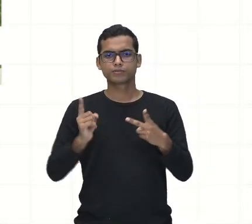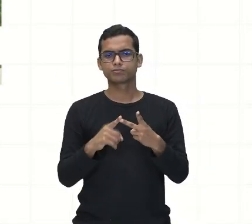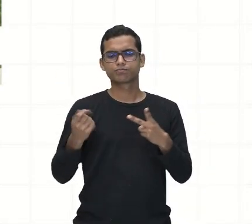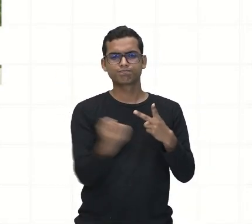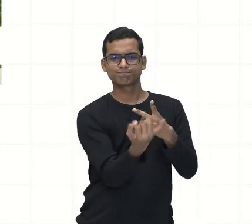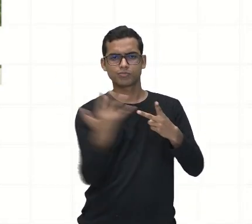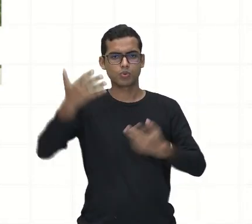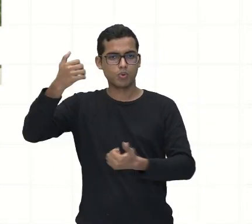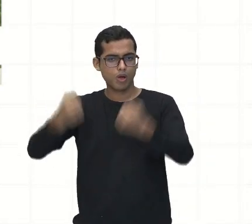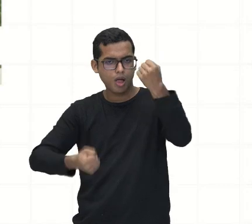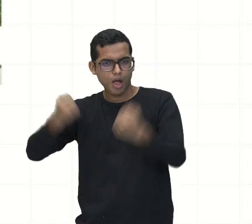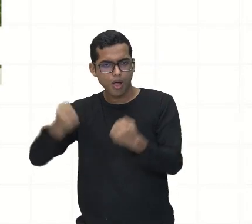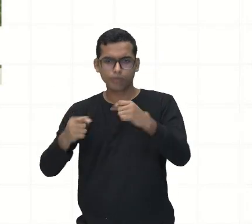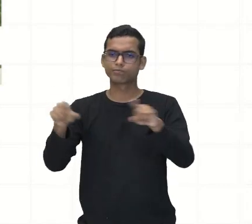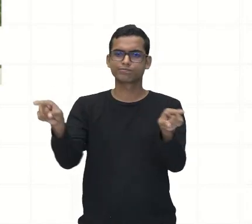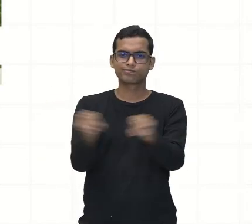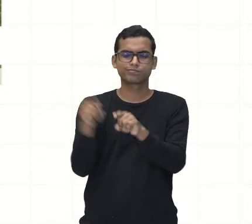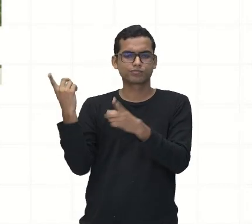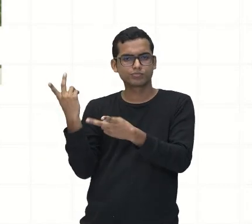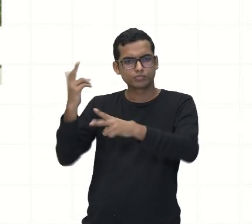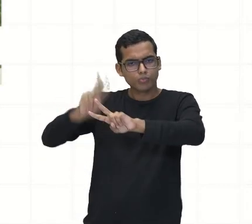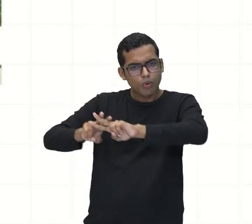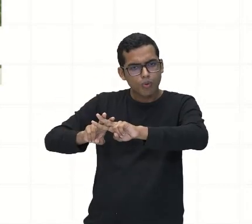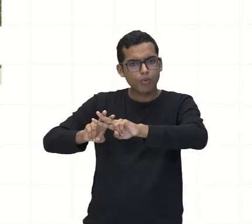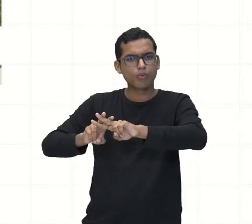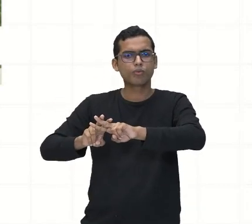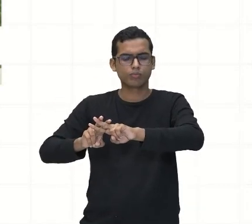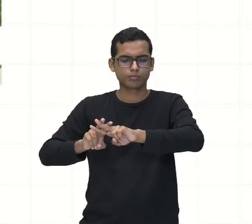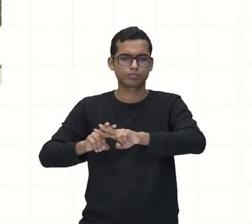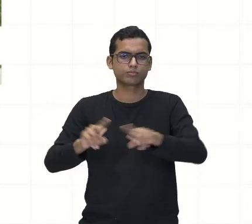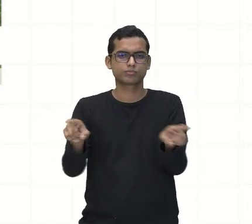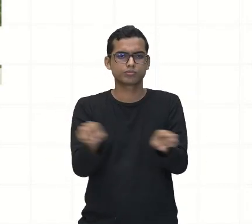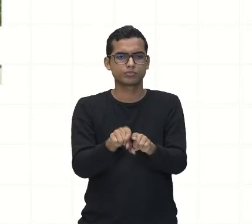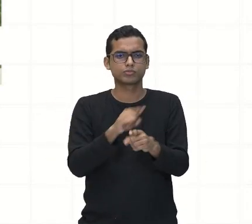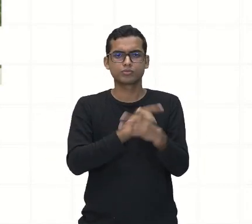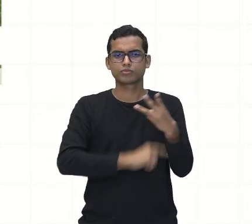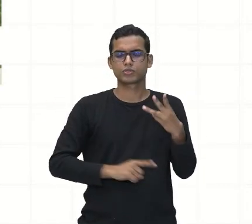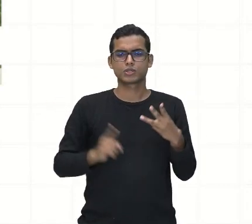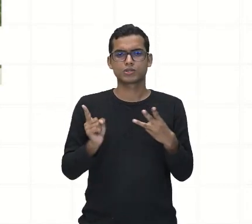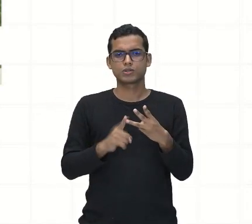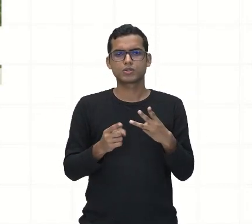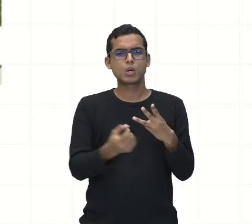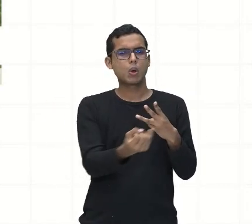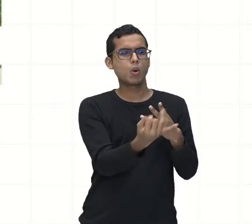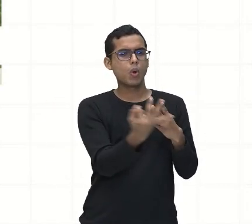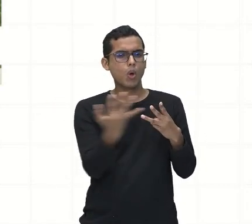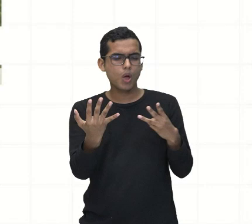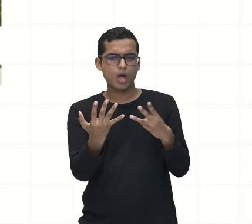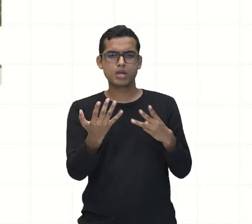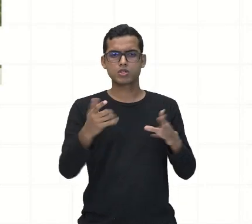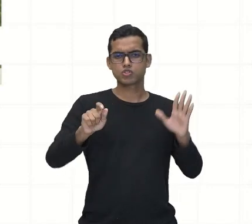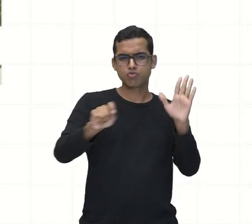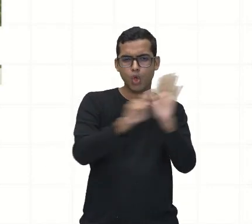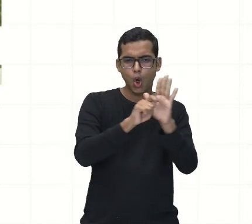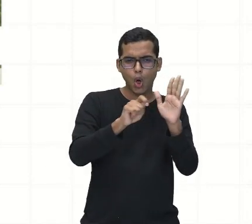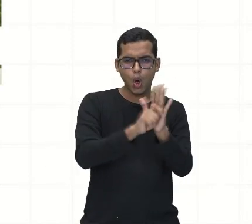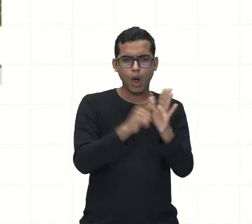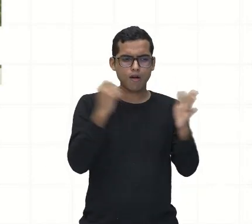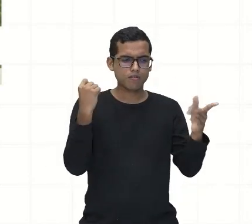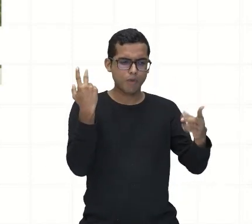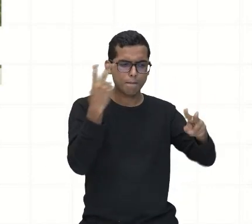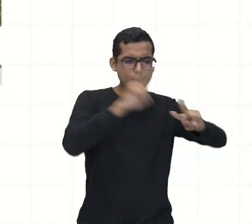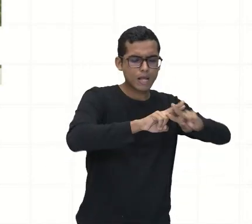quantos veículos, né, foram apreendidos, da quantidade de drogas e